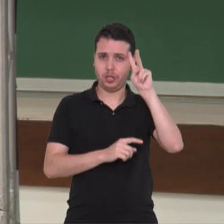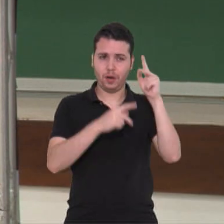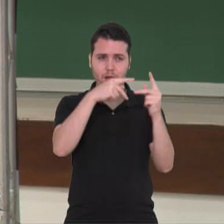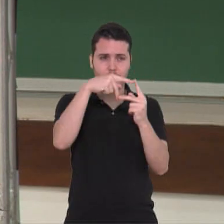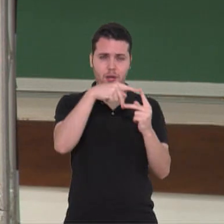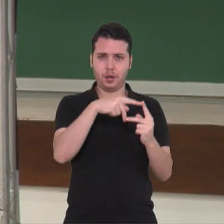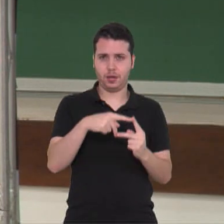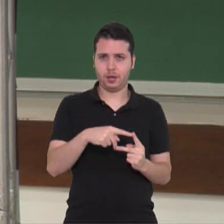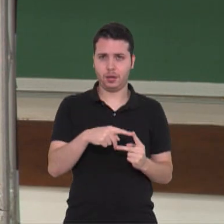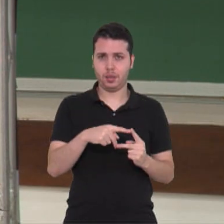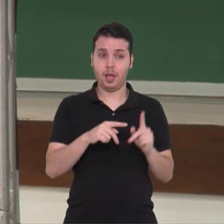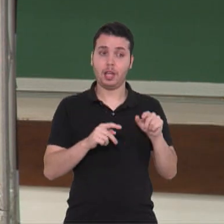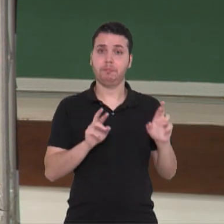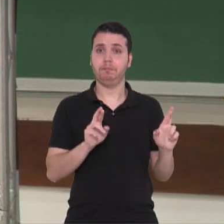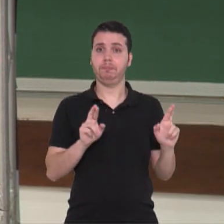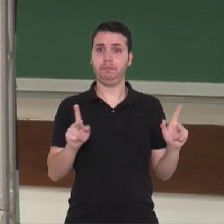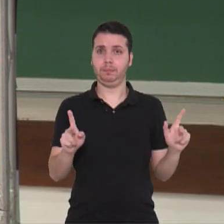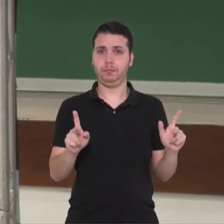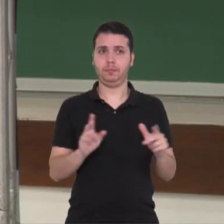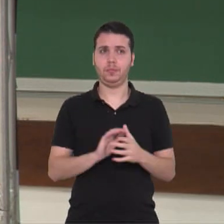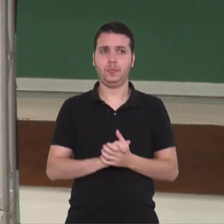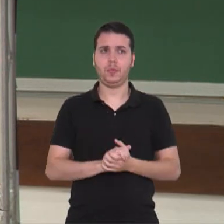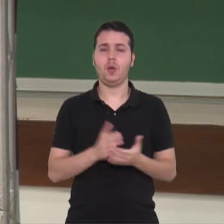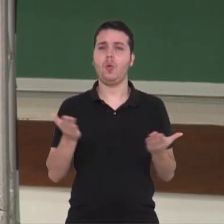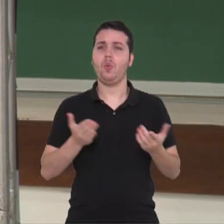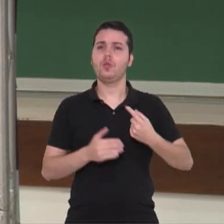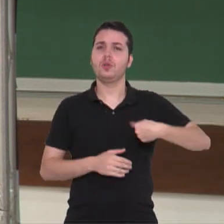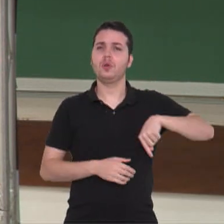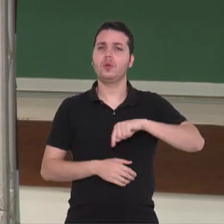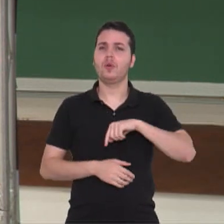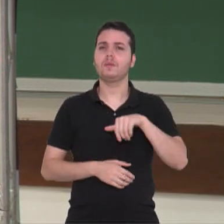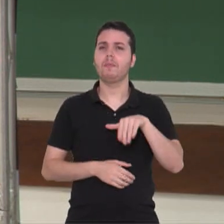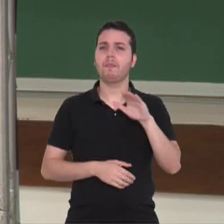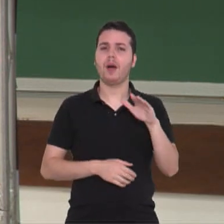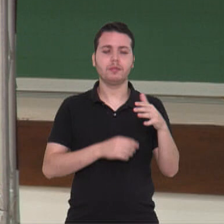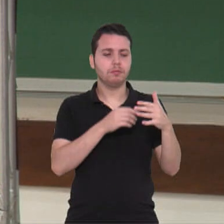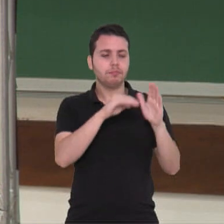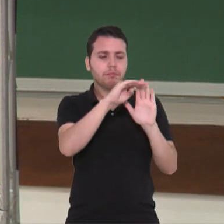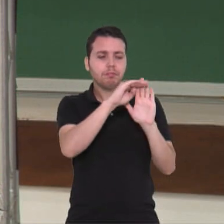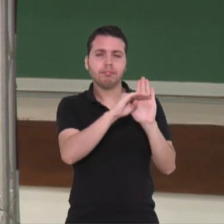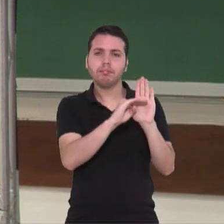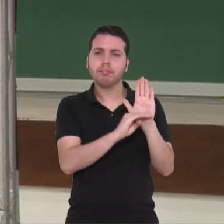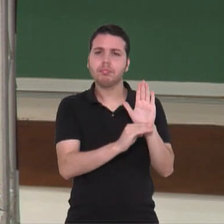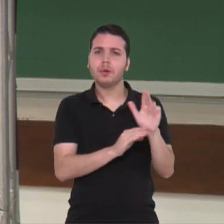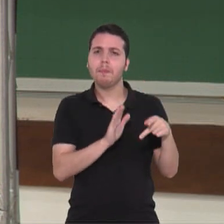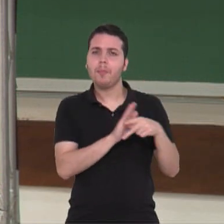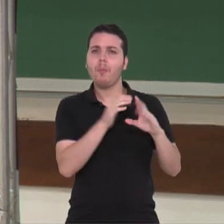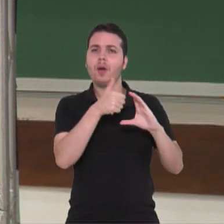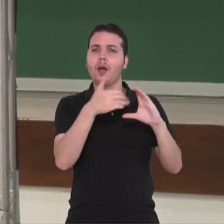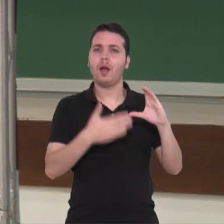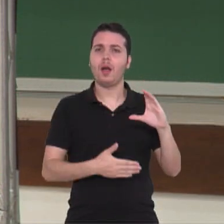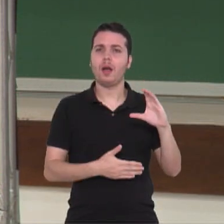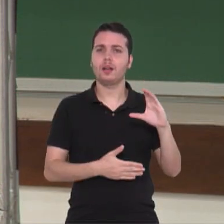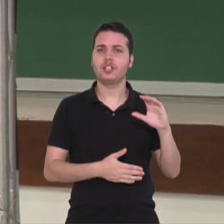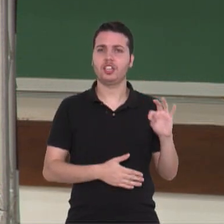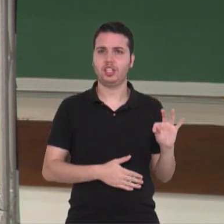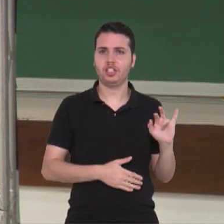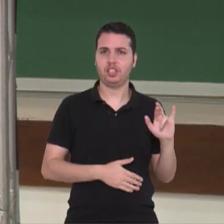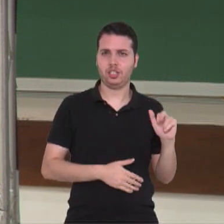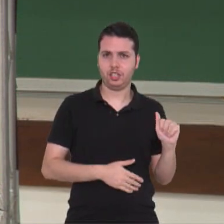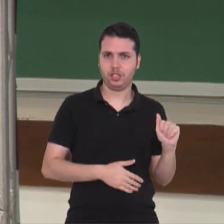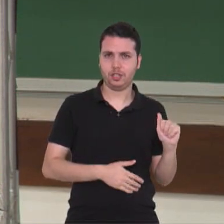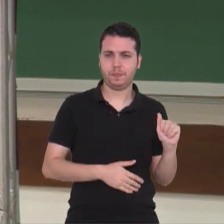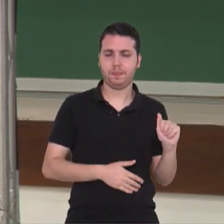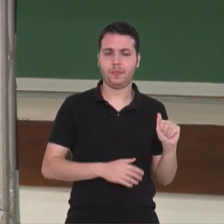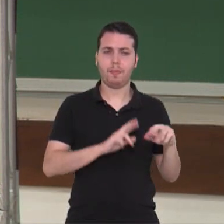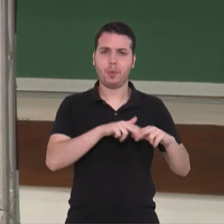são coisas diferentes. Nós vamos trabalhar hoje mais os elementos composicionais. Então, eu tenho várias tiras aqui, né? Devido